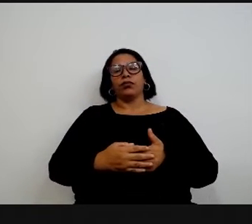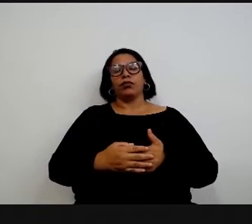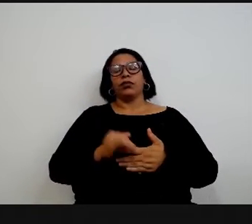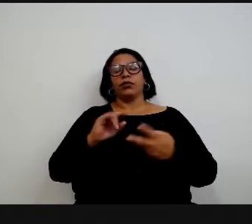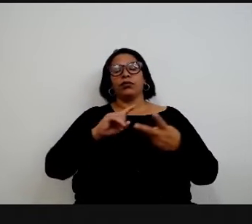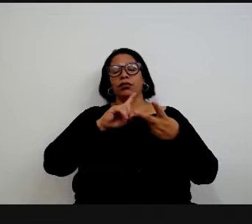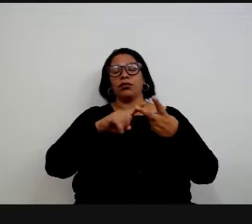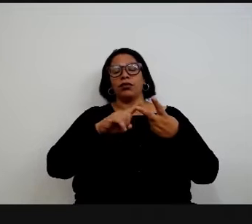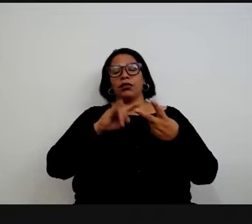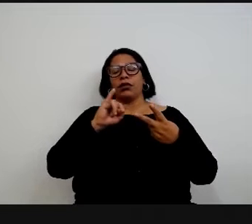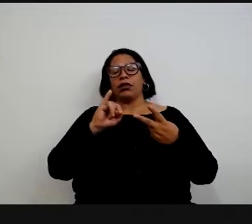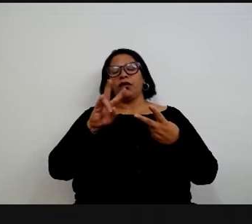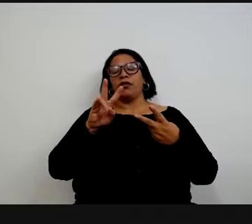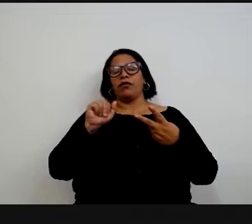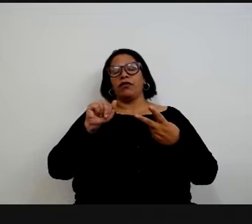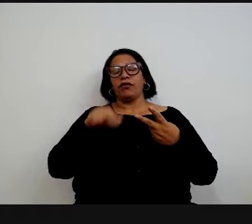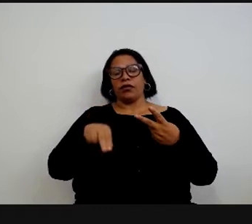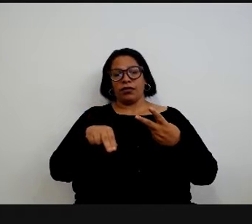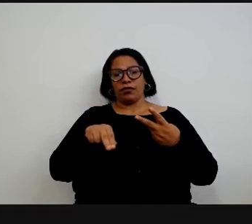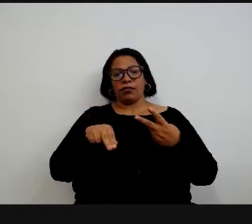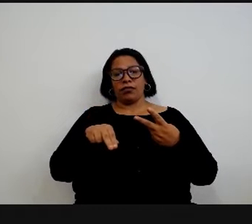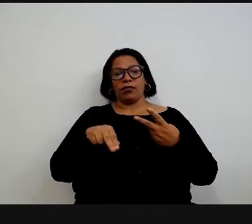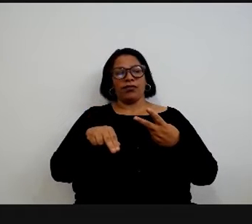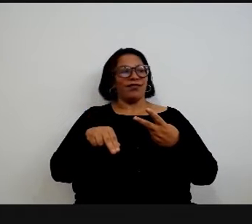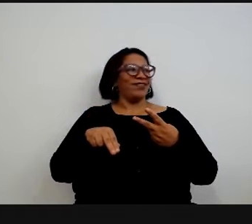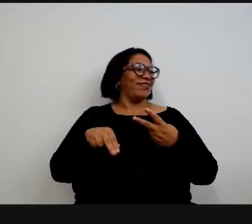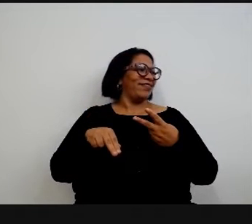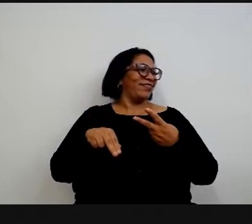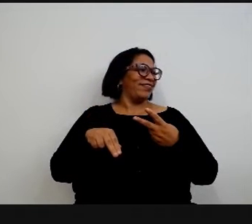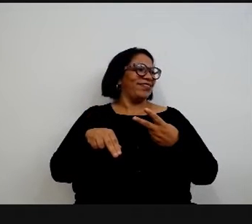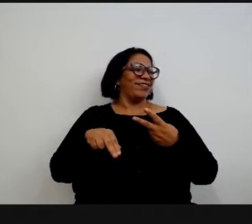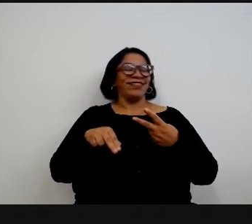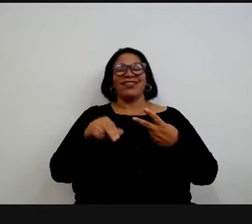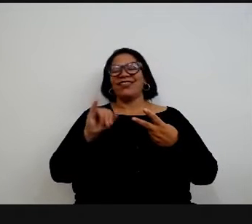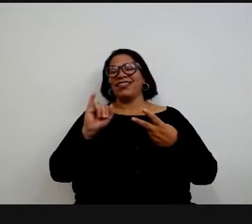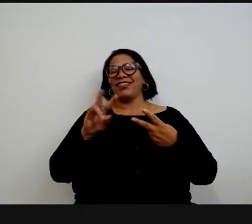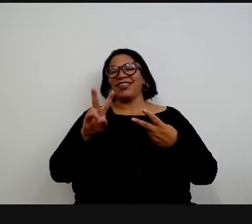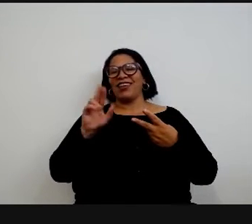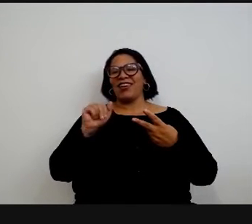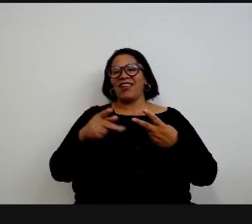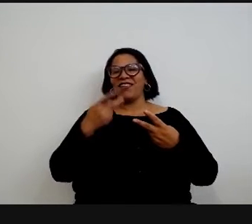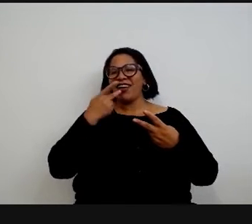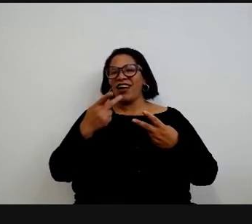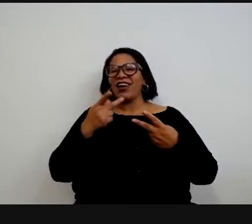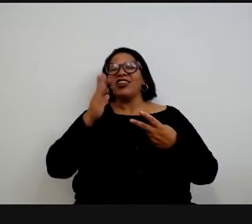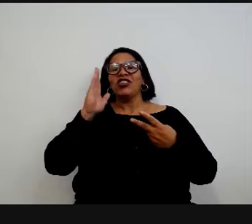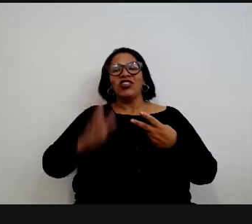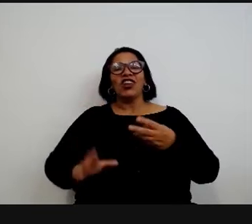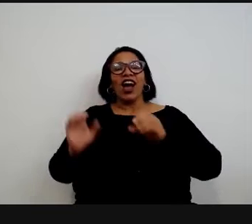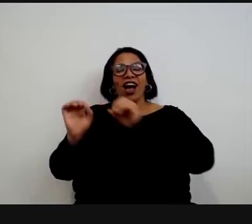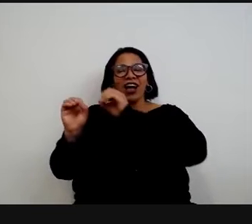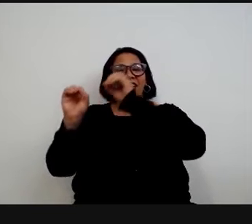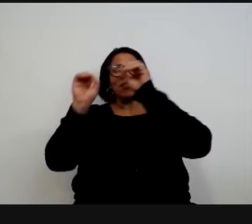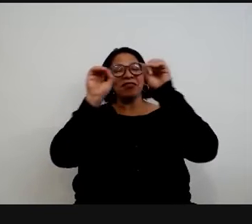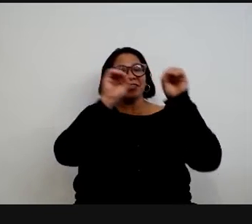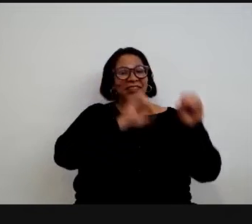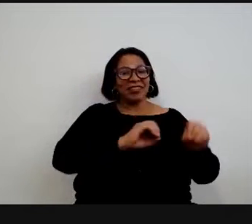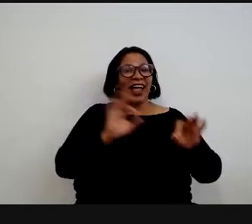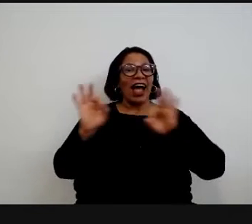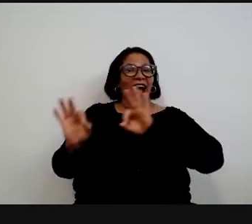O Ivan Capdeville. Citei ele aqui. Ele citou, ele já fez a pergunta,